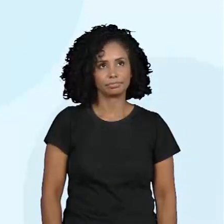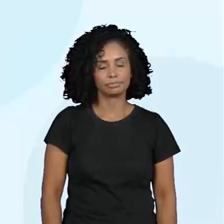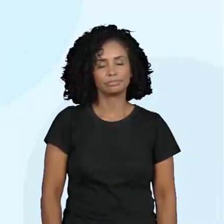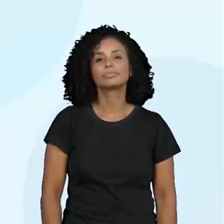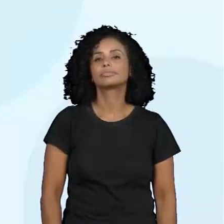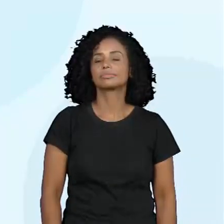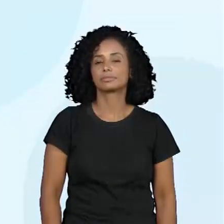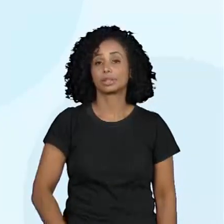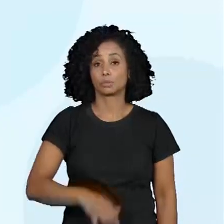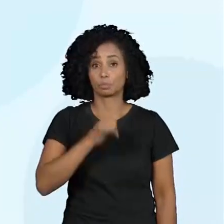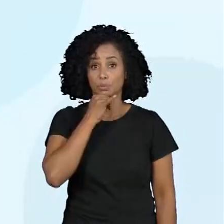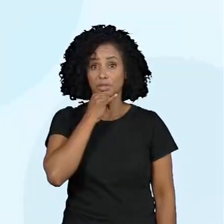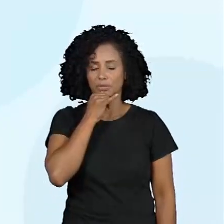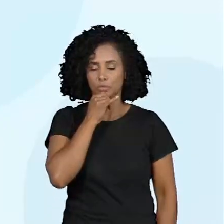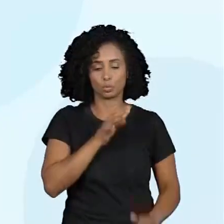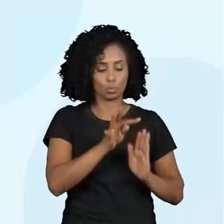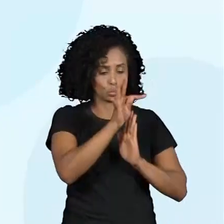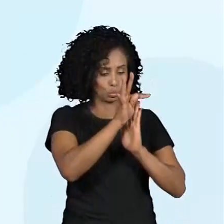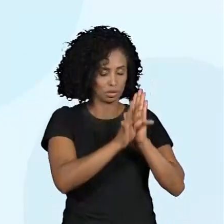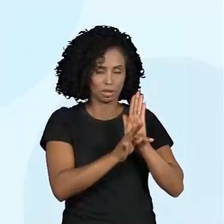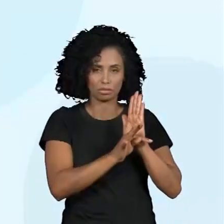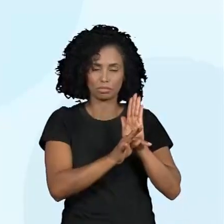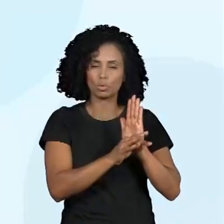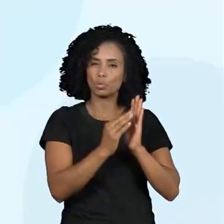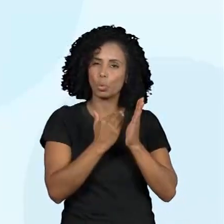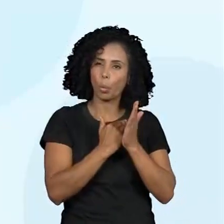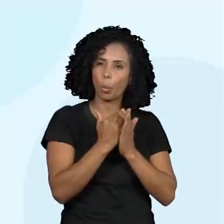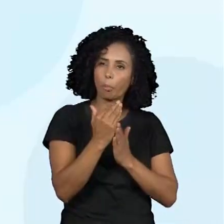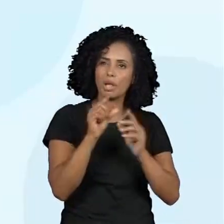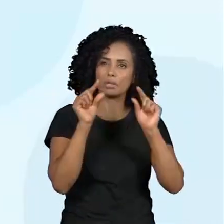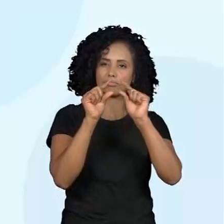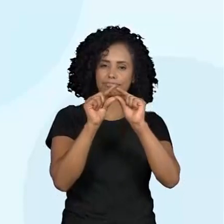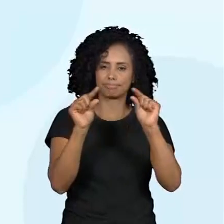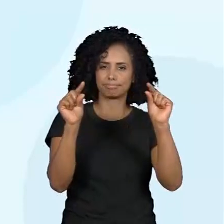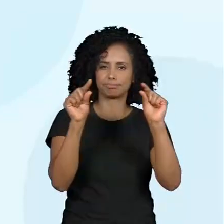copiar o início do texto